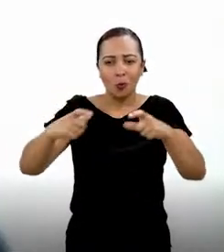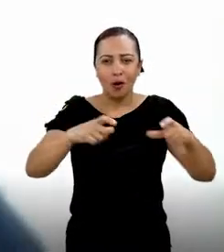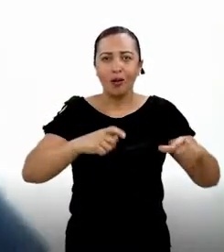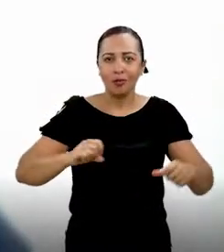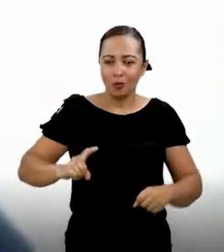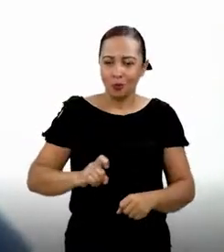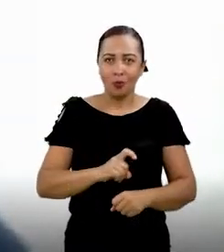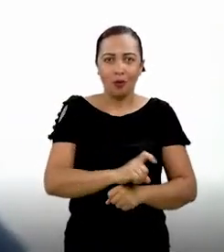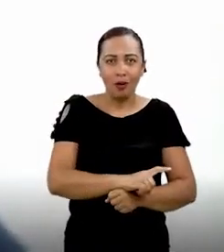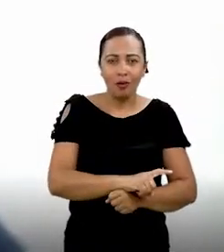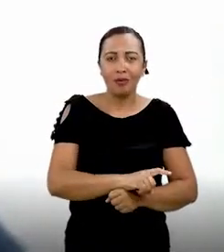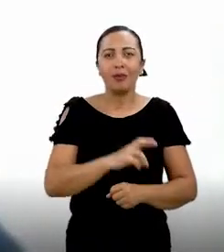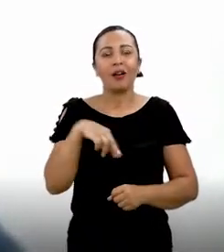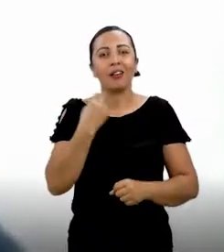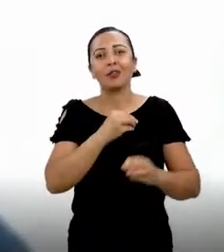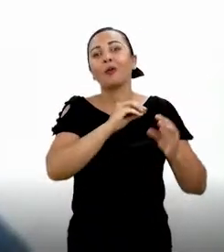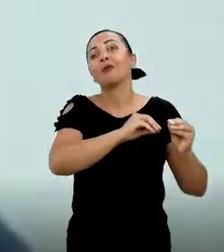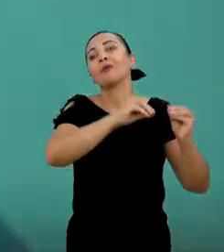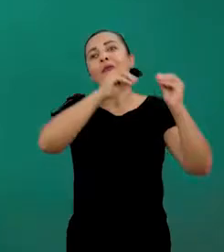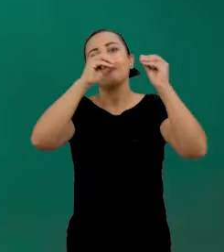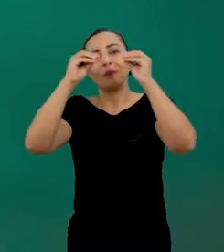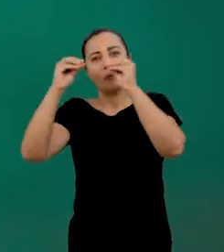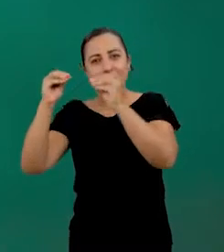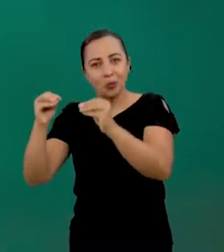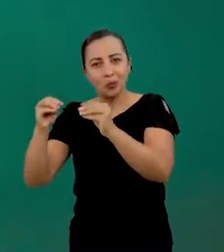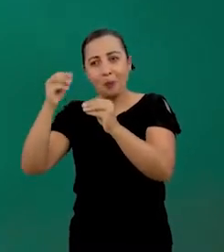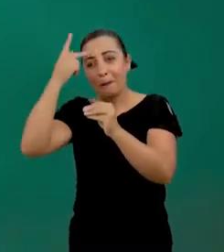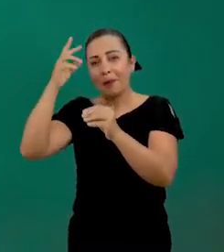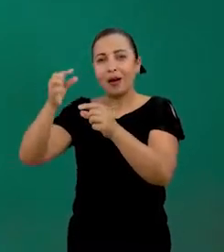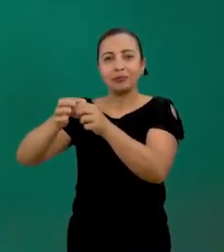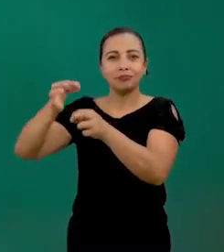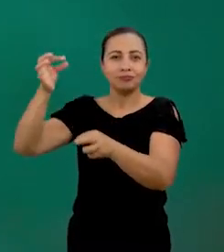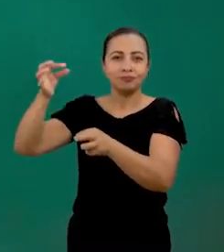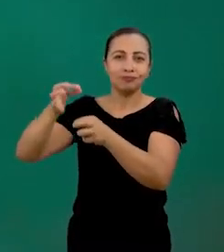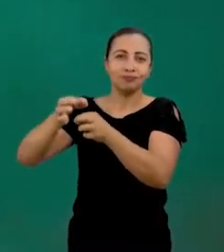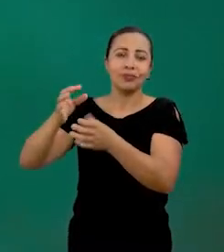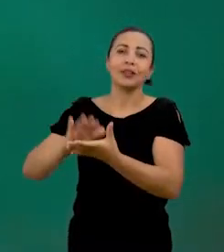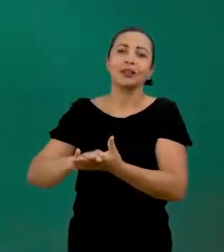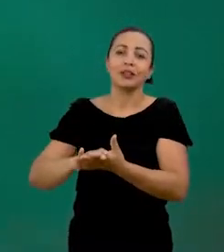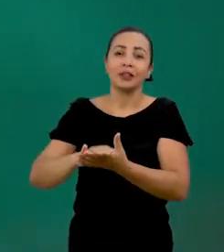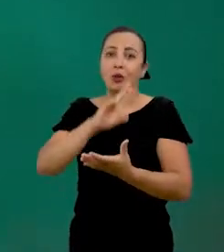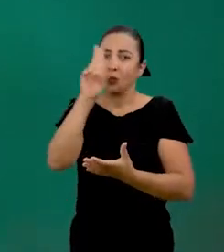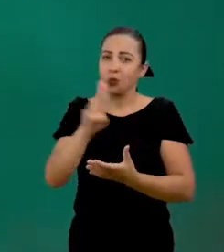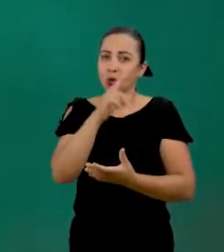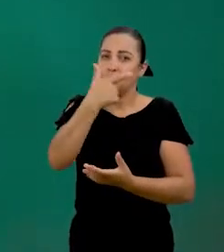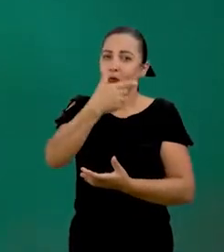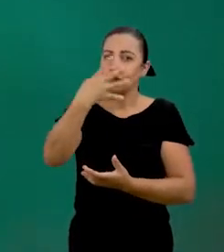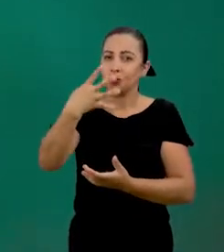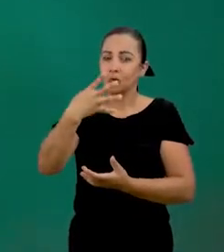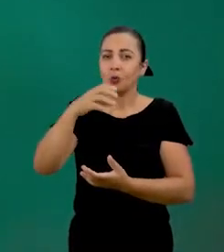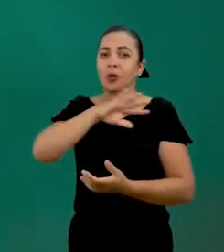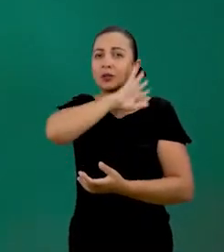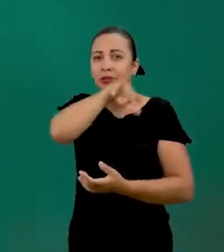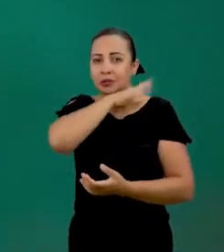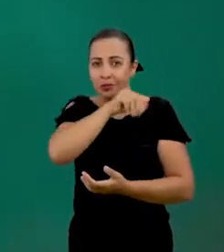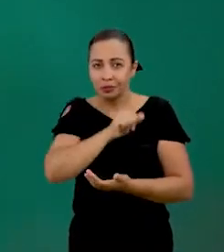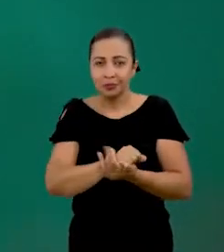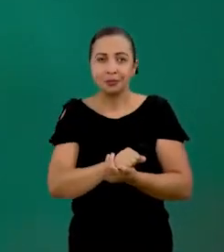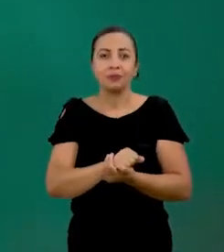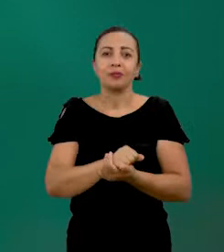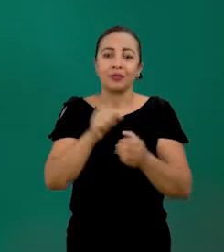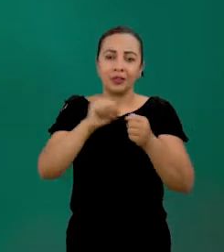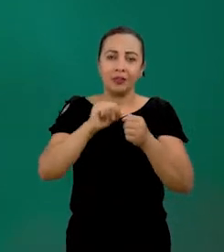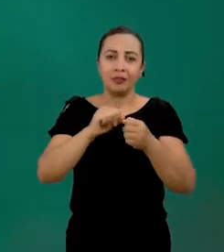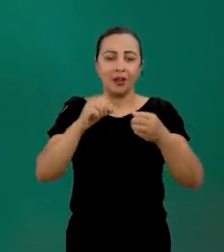que a gente foi para o experimento em vivo. Então nós utilizamos 24 animais, fizemos